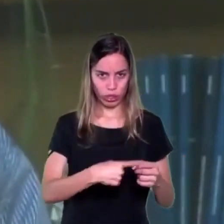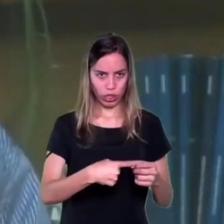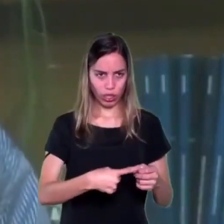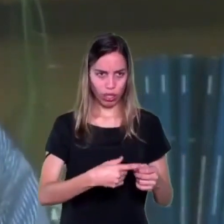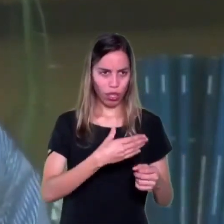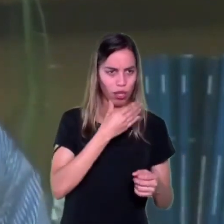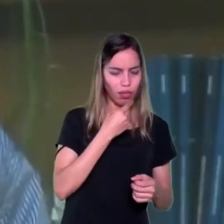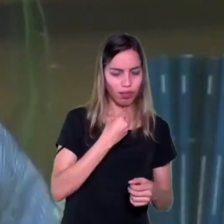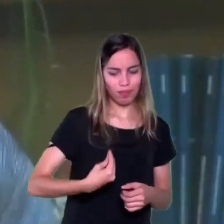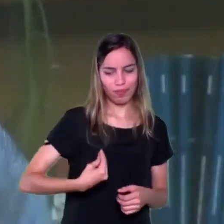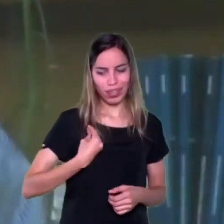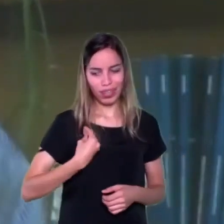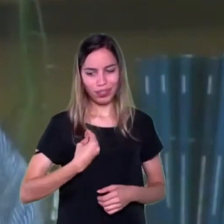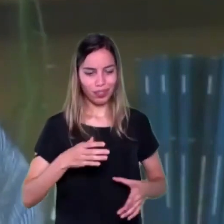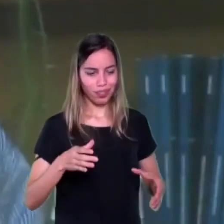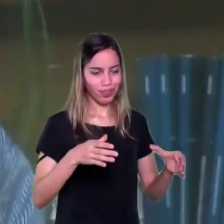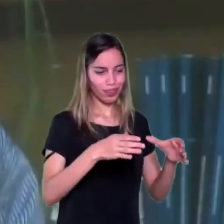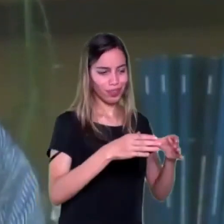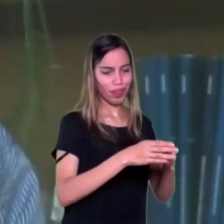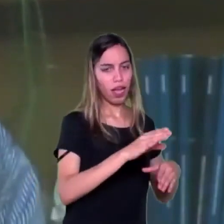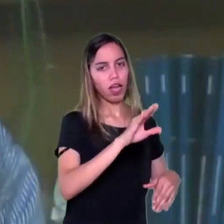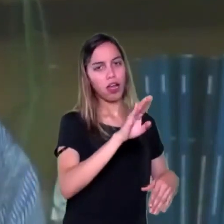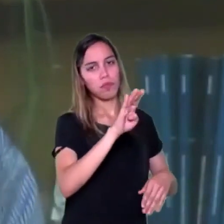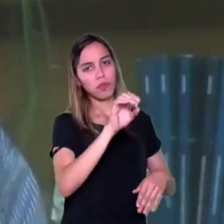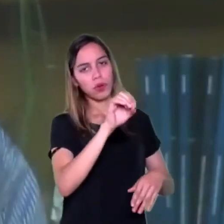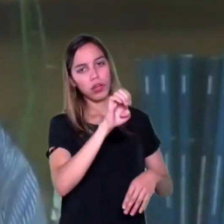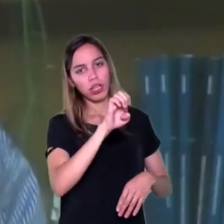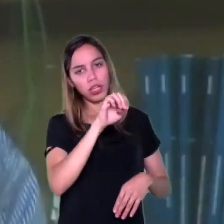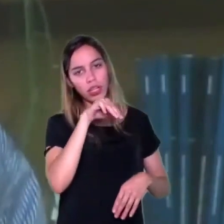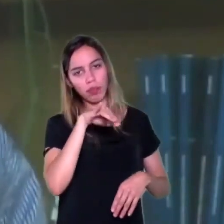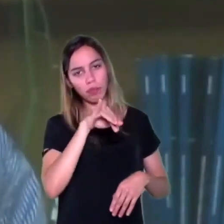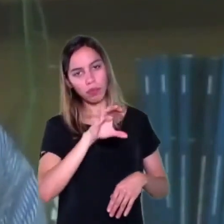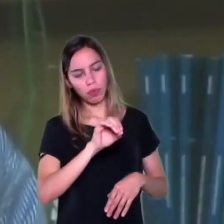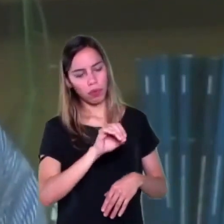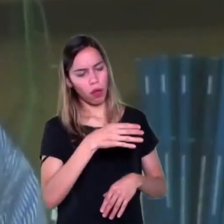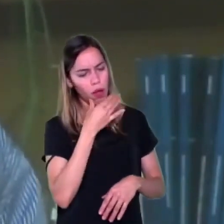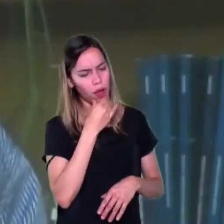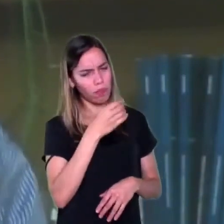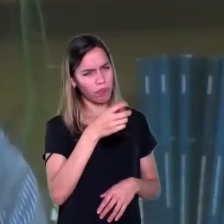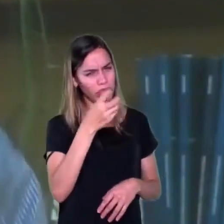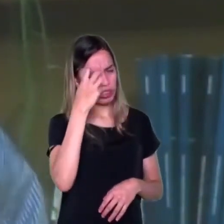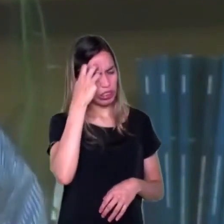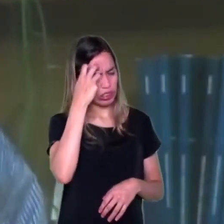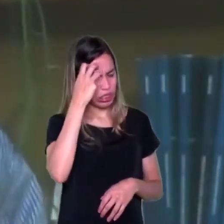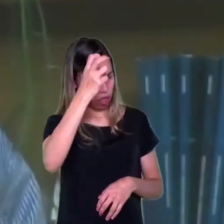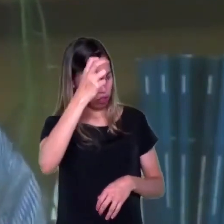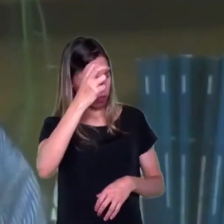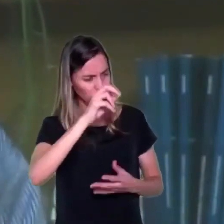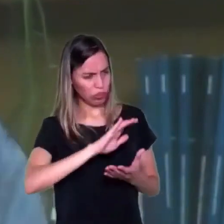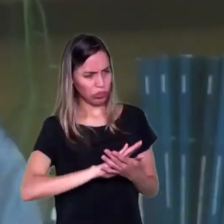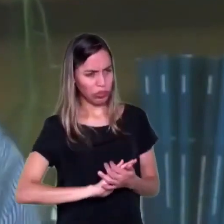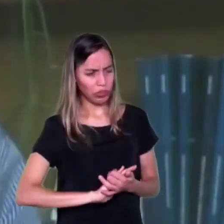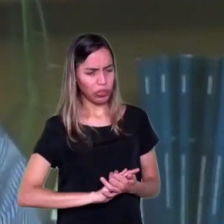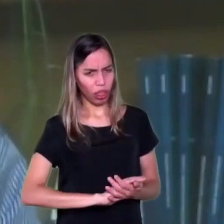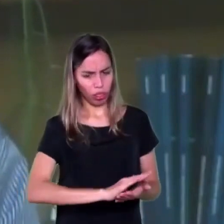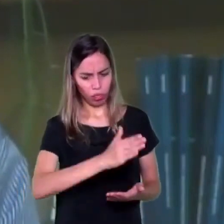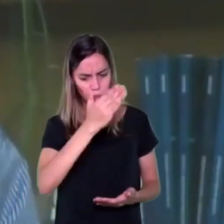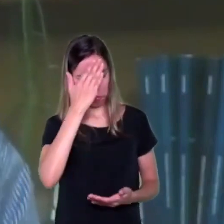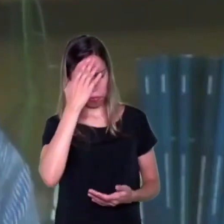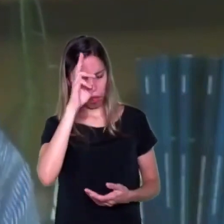ele gostava muito da boemia e muito inteligente, muito lúcido. Ele conta a história de um livro que